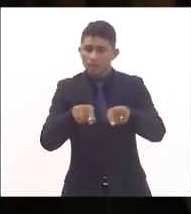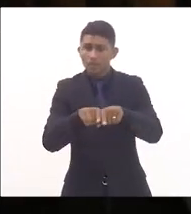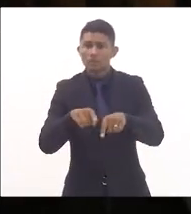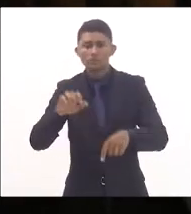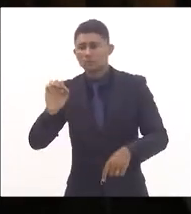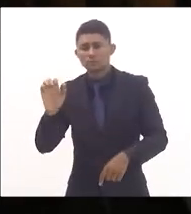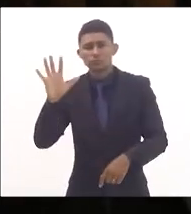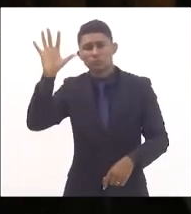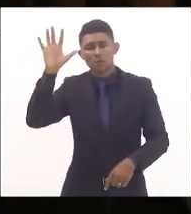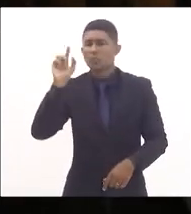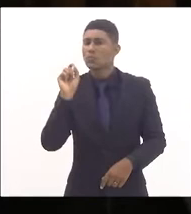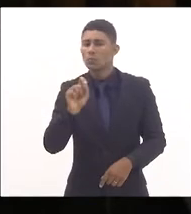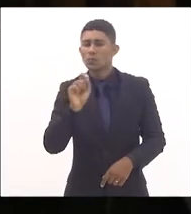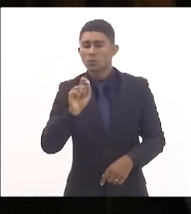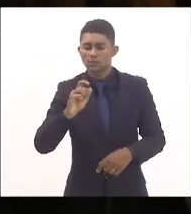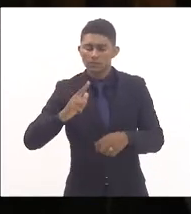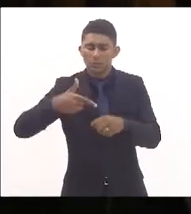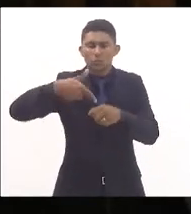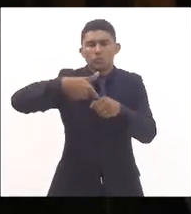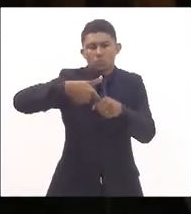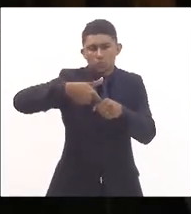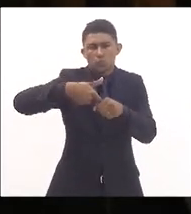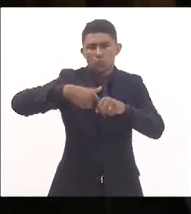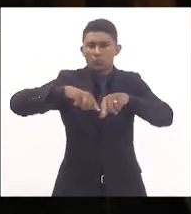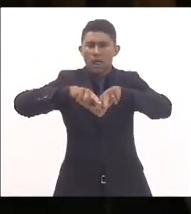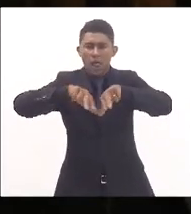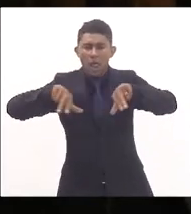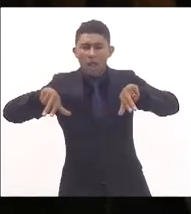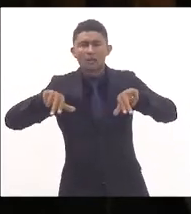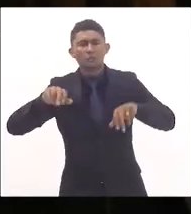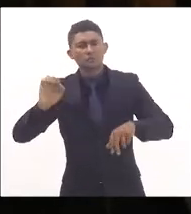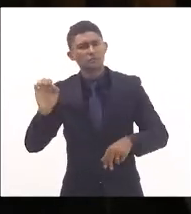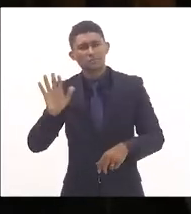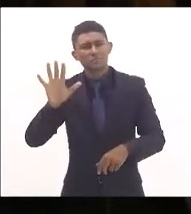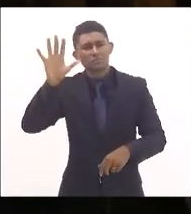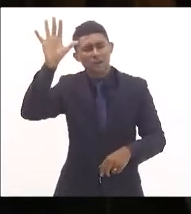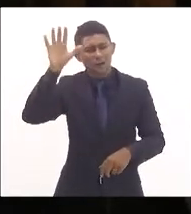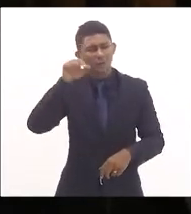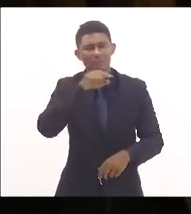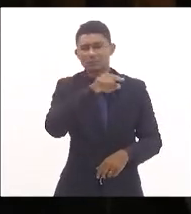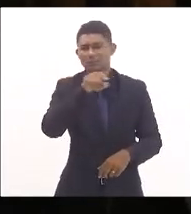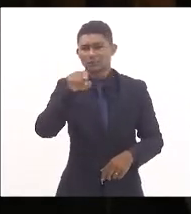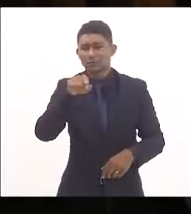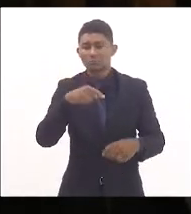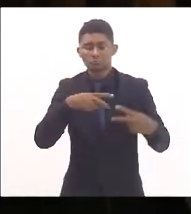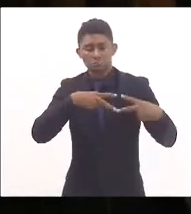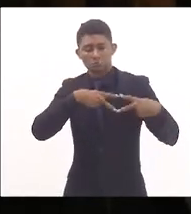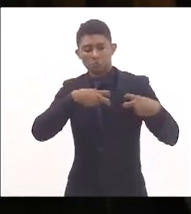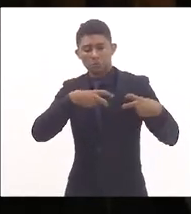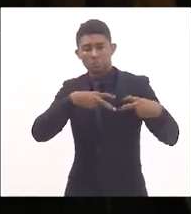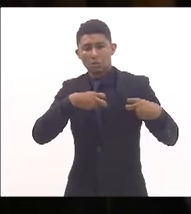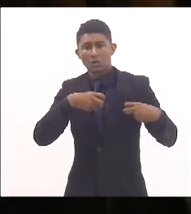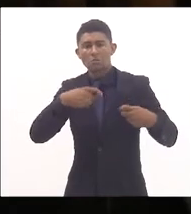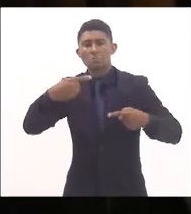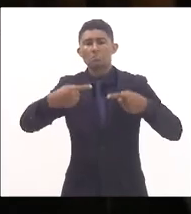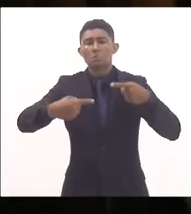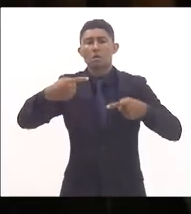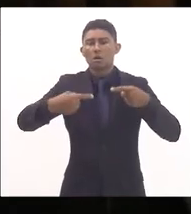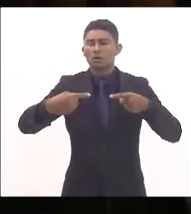absurdos do combustível. E a Petrobras não muda a sua